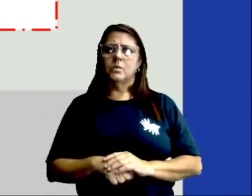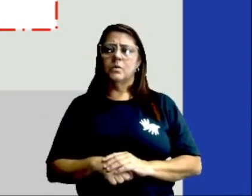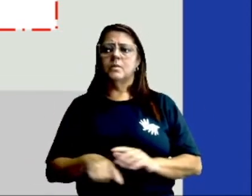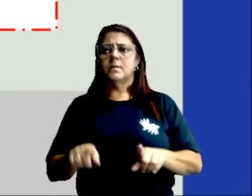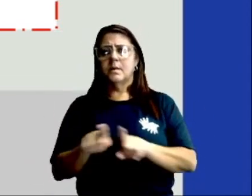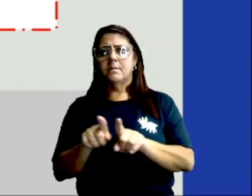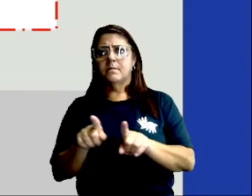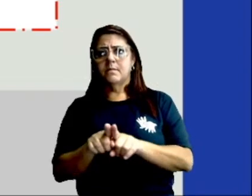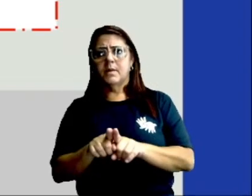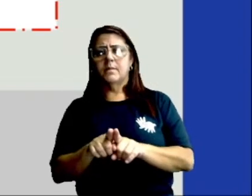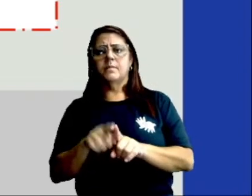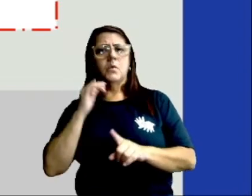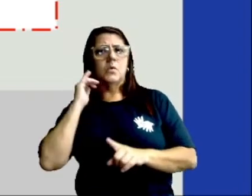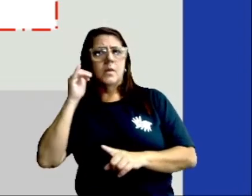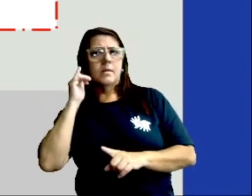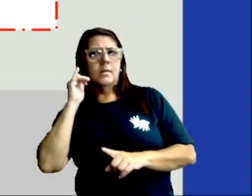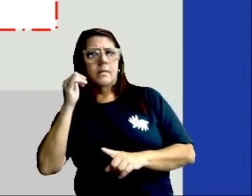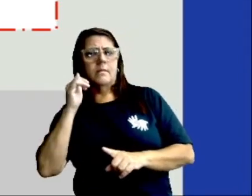do narrador.